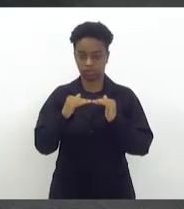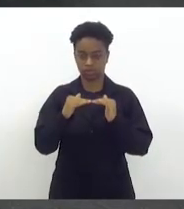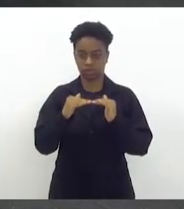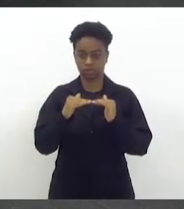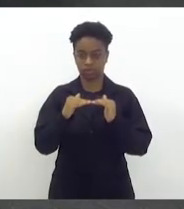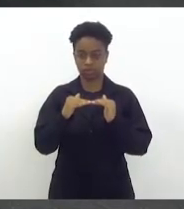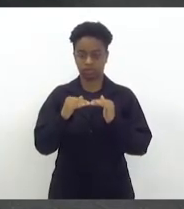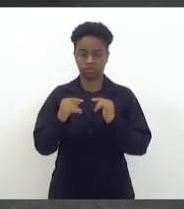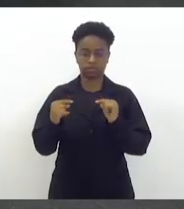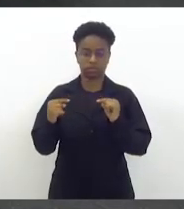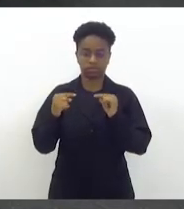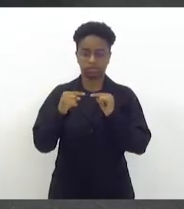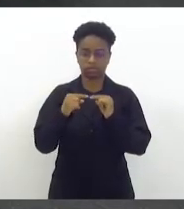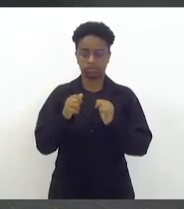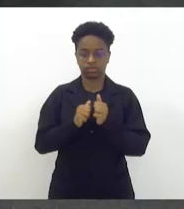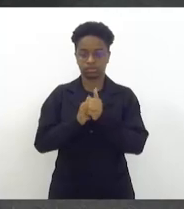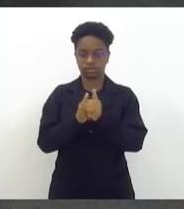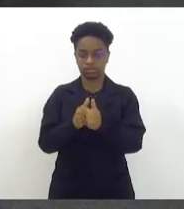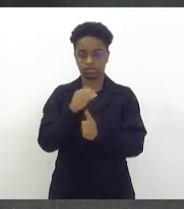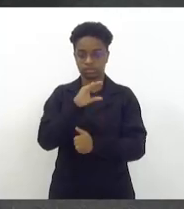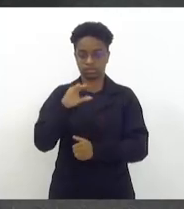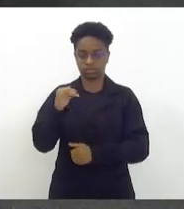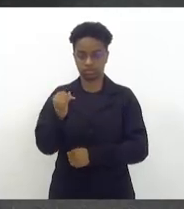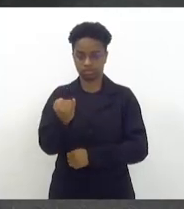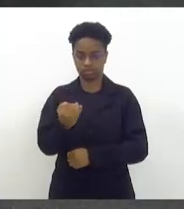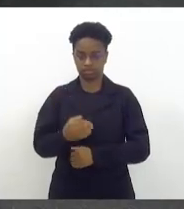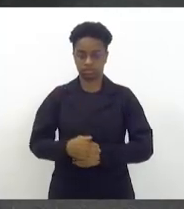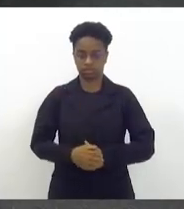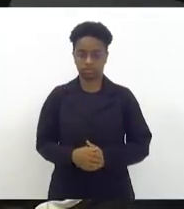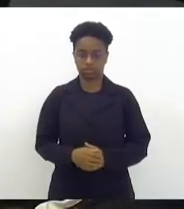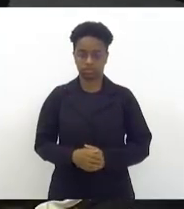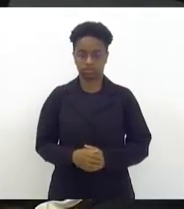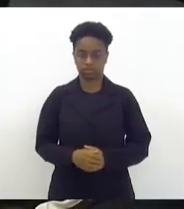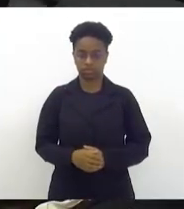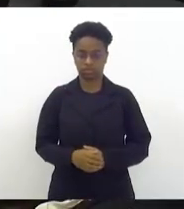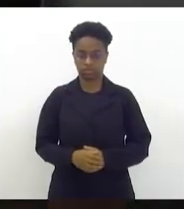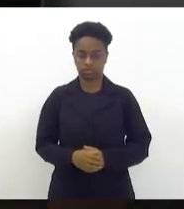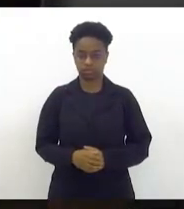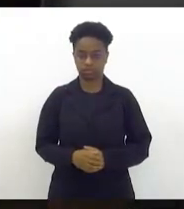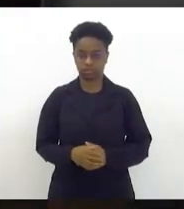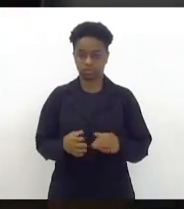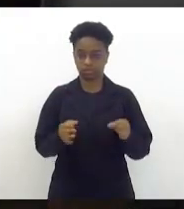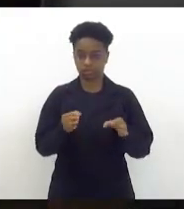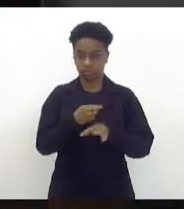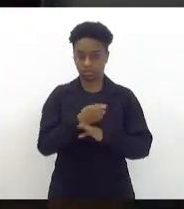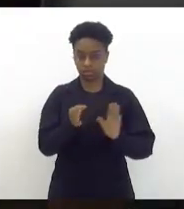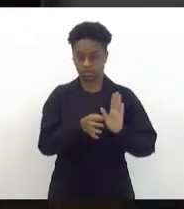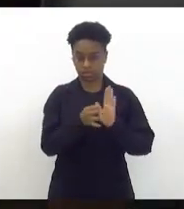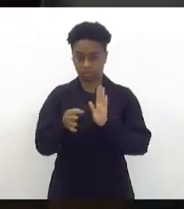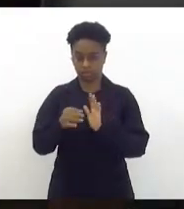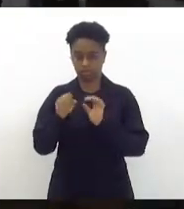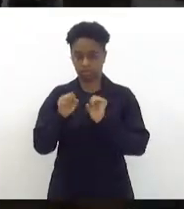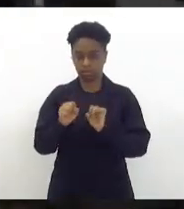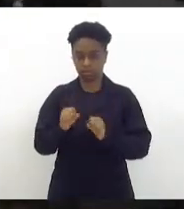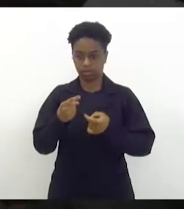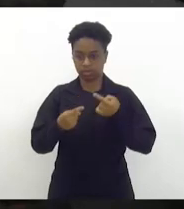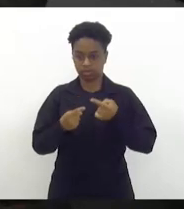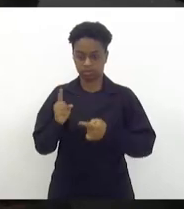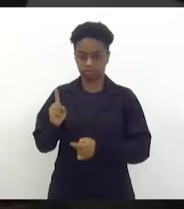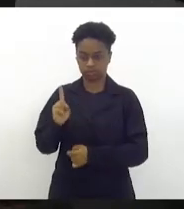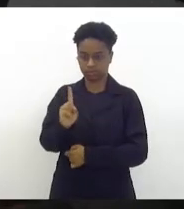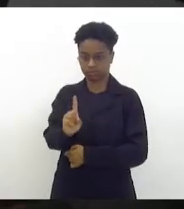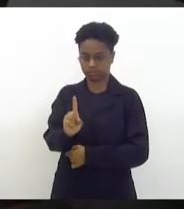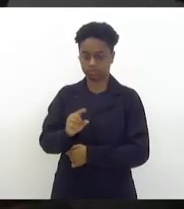nos termos do parecer da comissão de Constituição e Justiça. Obrigado. Com os pareceres emitidos, em discussão. Para discutir,